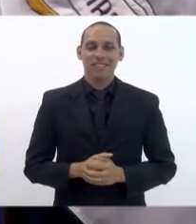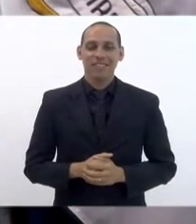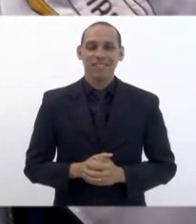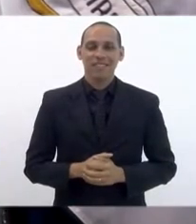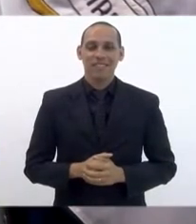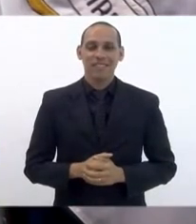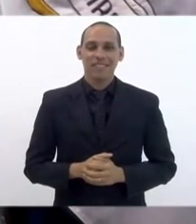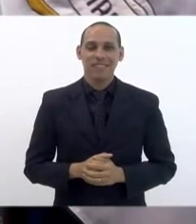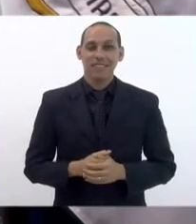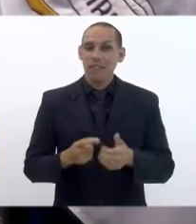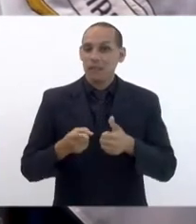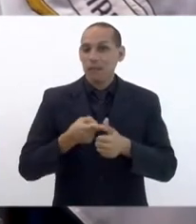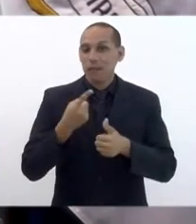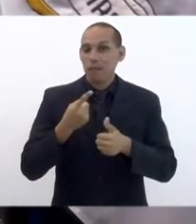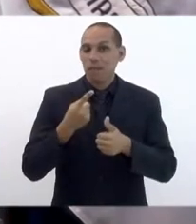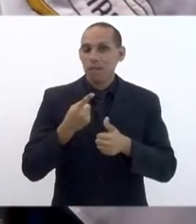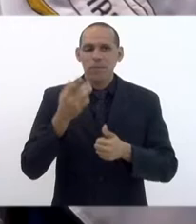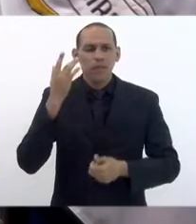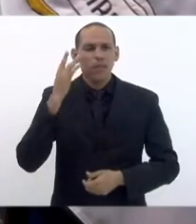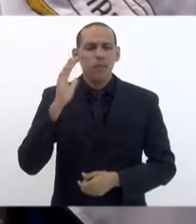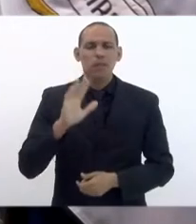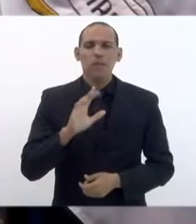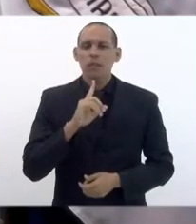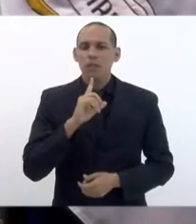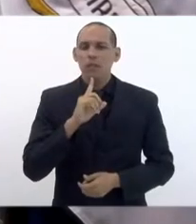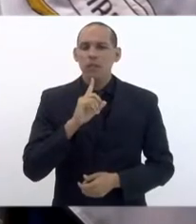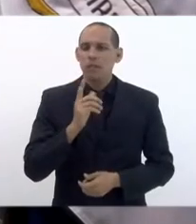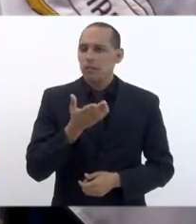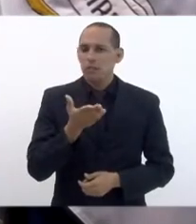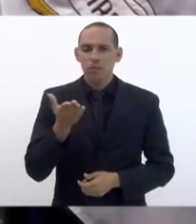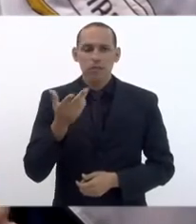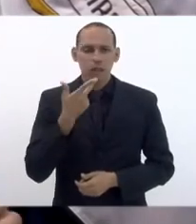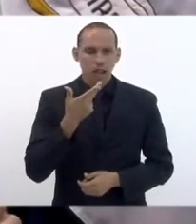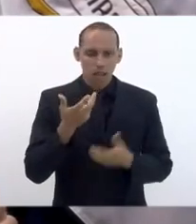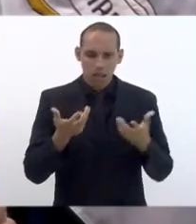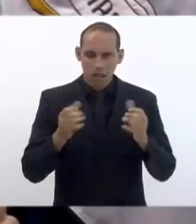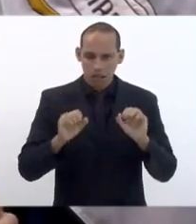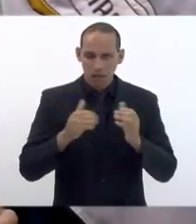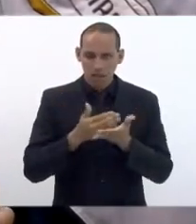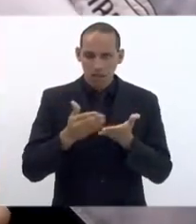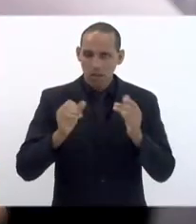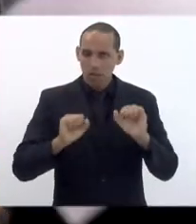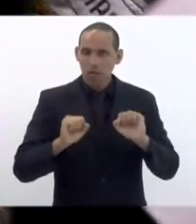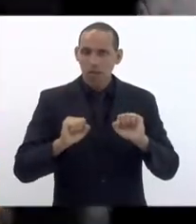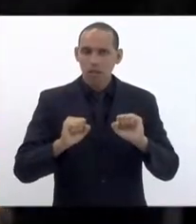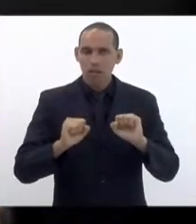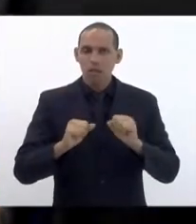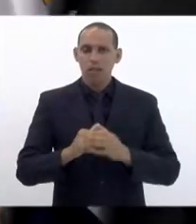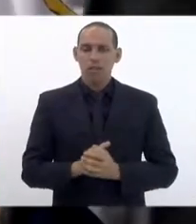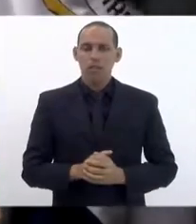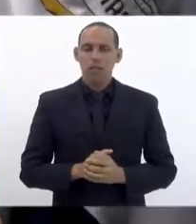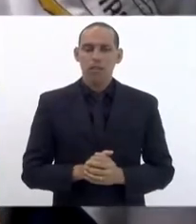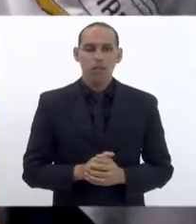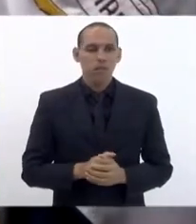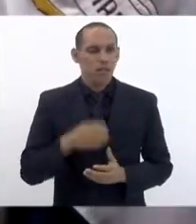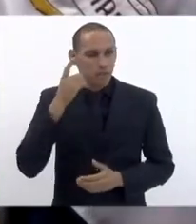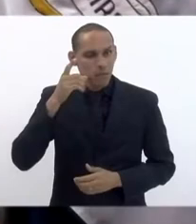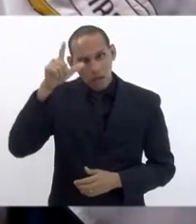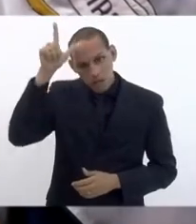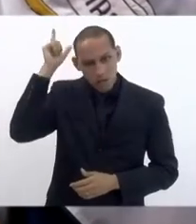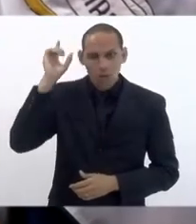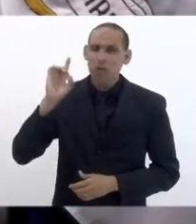O primeiro. Não sei se alguém quer fazer uso da palavra. Podemos começar? Primeiro, eu queria fazer uma